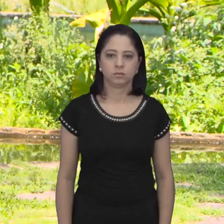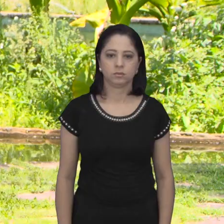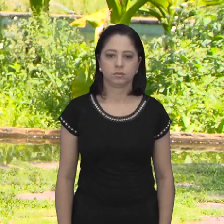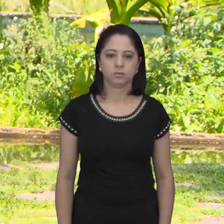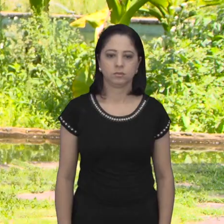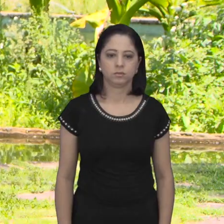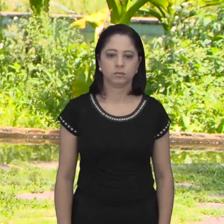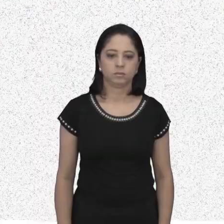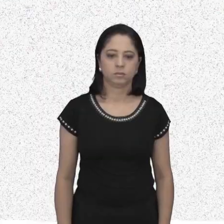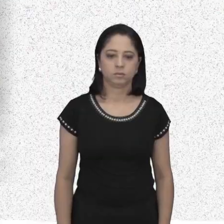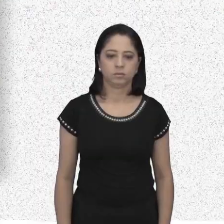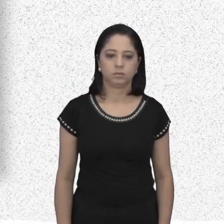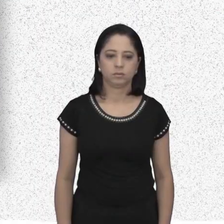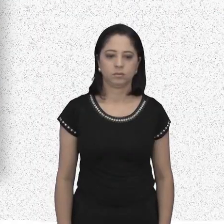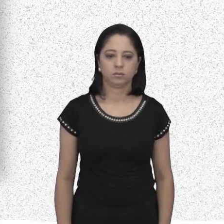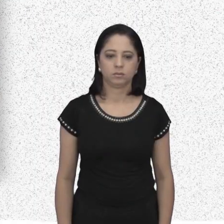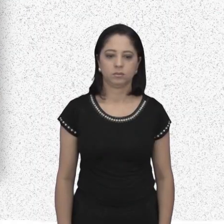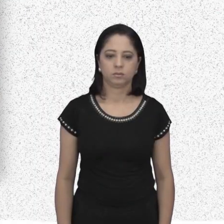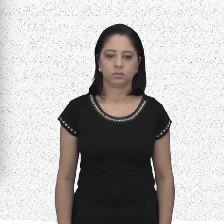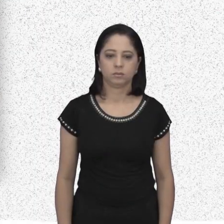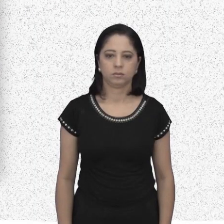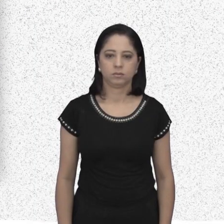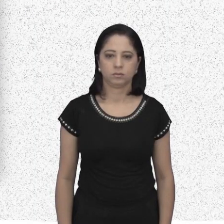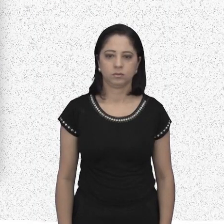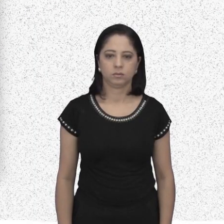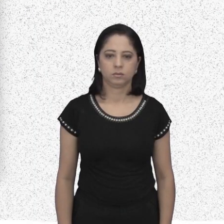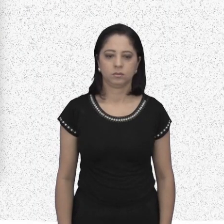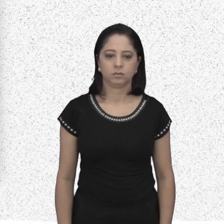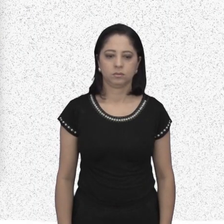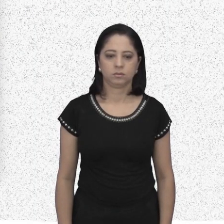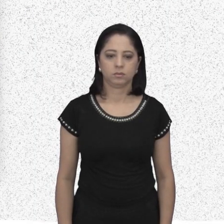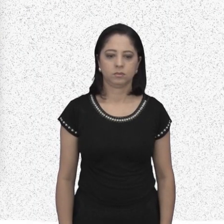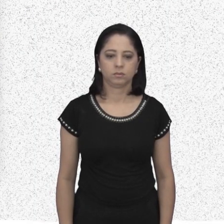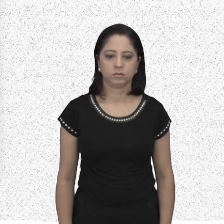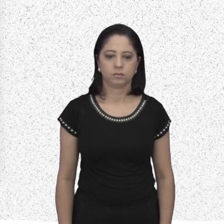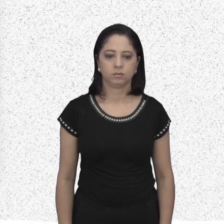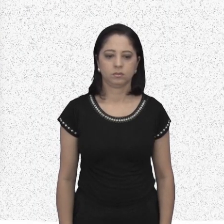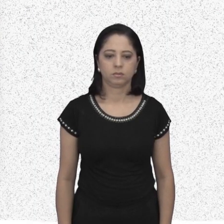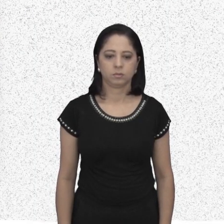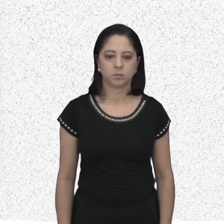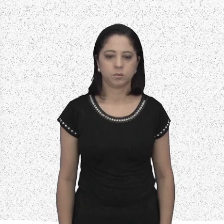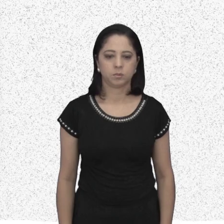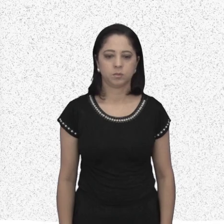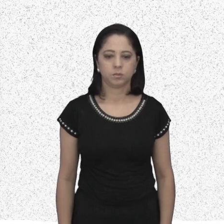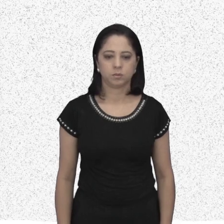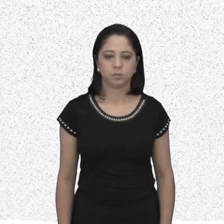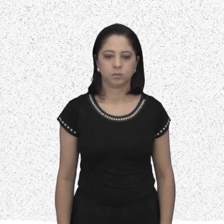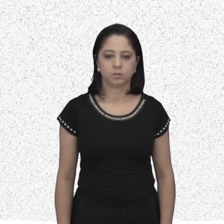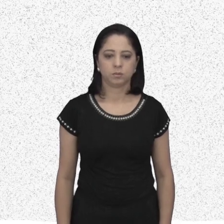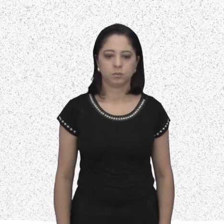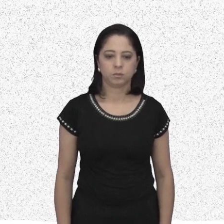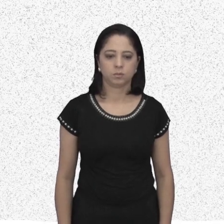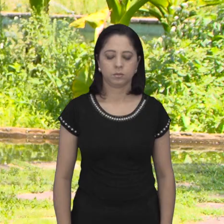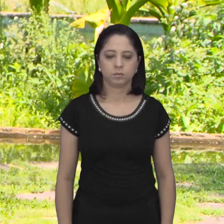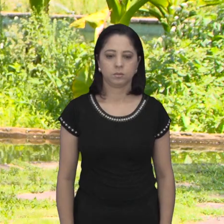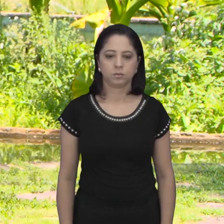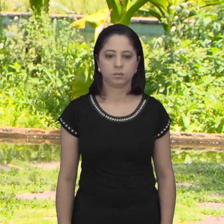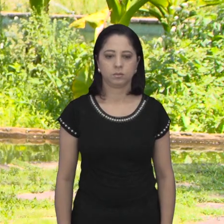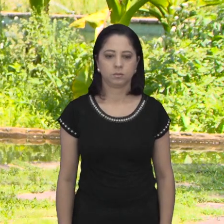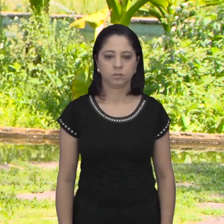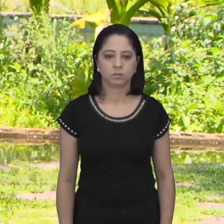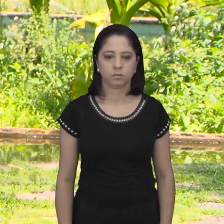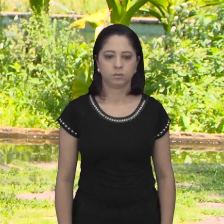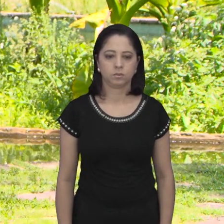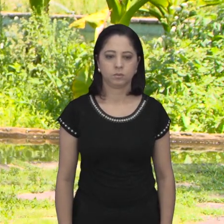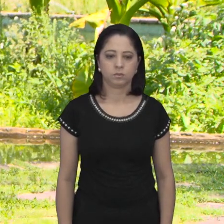casa. Quando o Olivo veio para cá, o meu avô veio para São José, para a fábrica, essa casa era a casa da gerência.